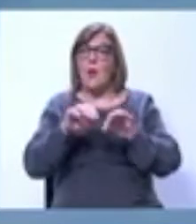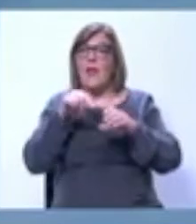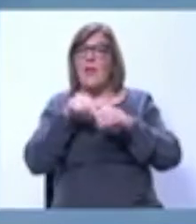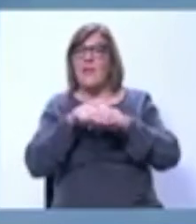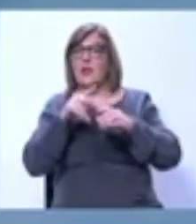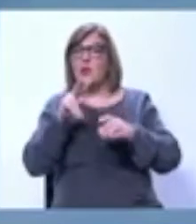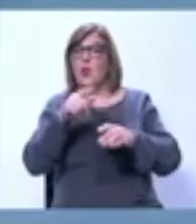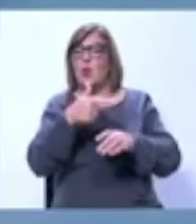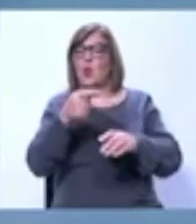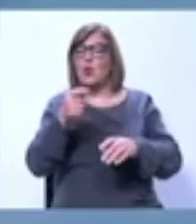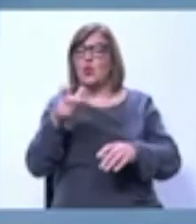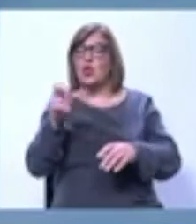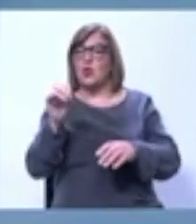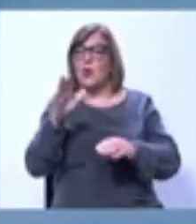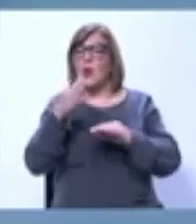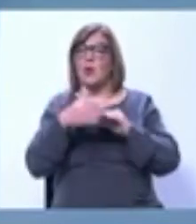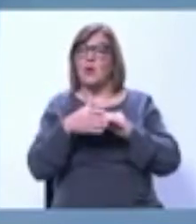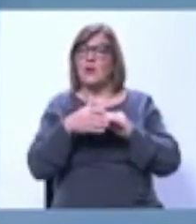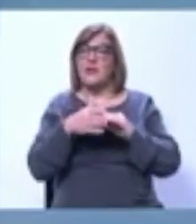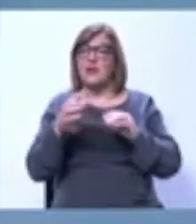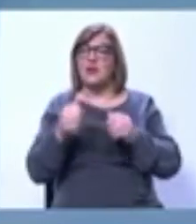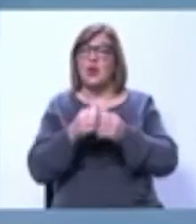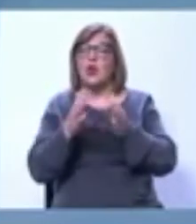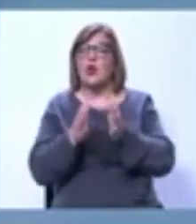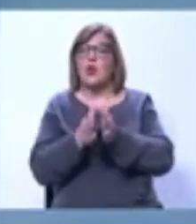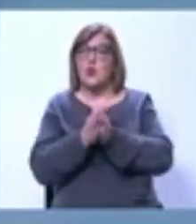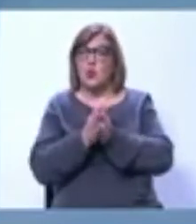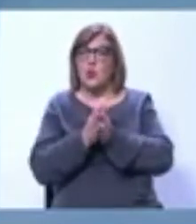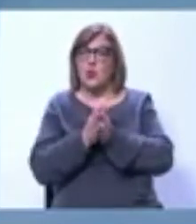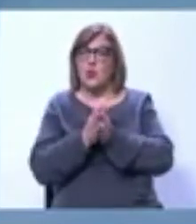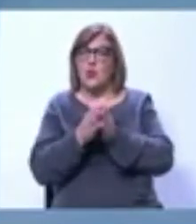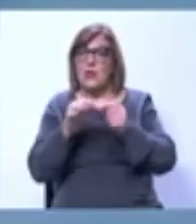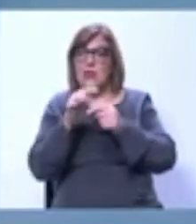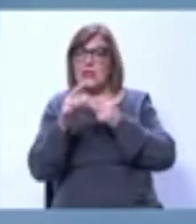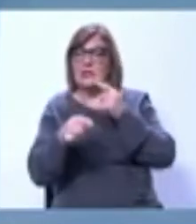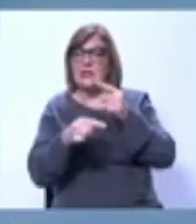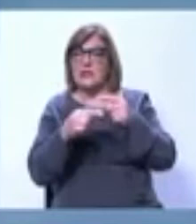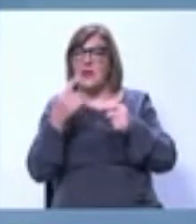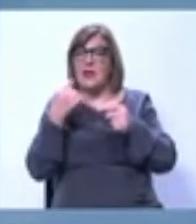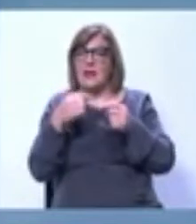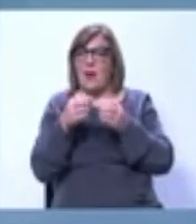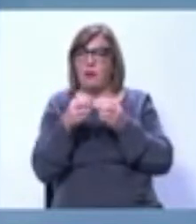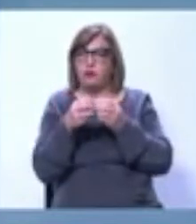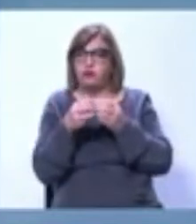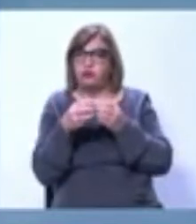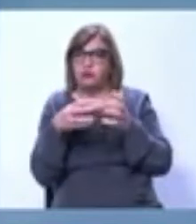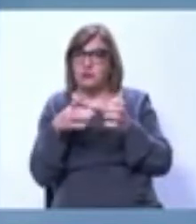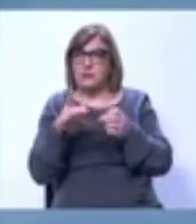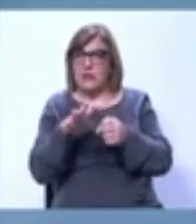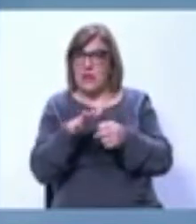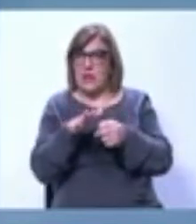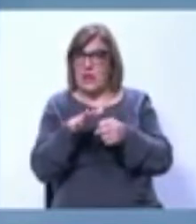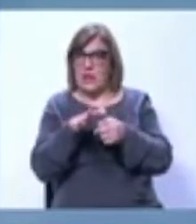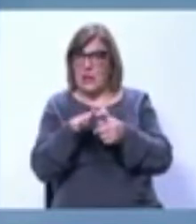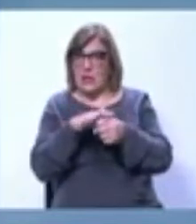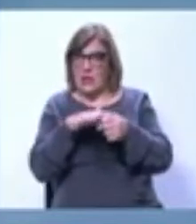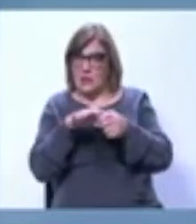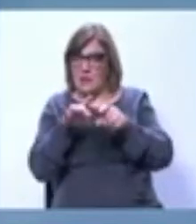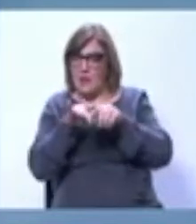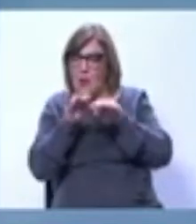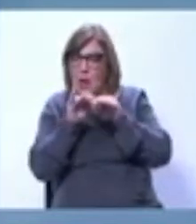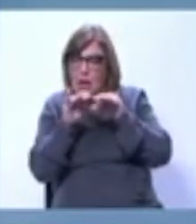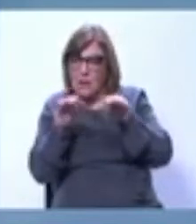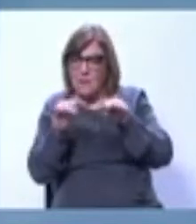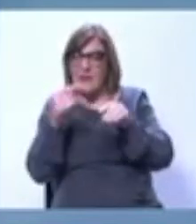que está dentro do outro e o que é que acontece com os estrogénios numa fase inicial do ciclo há uns pensamento dessa camada é